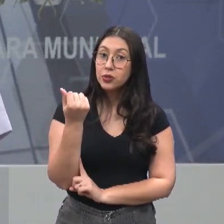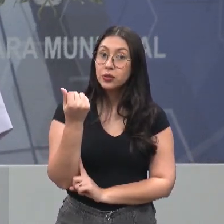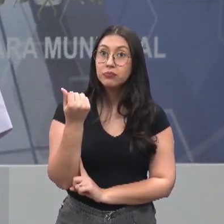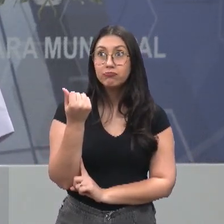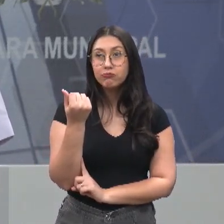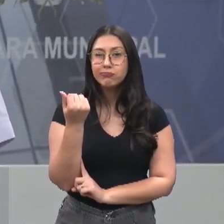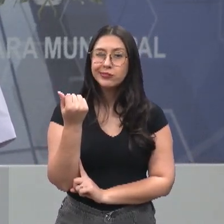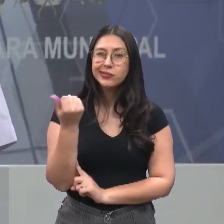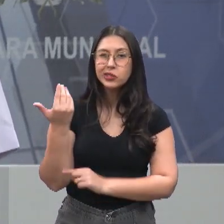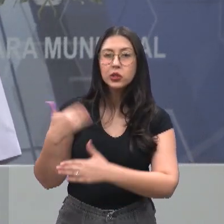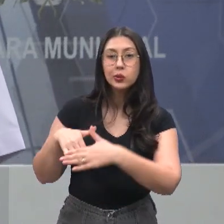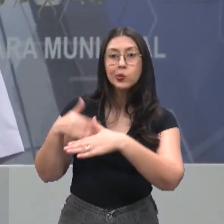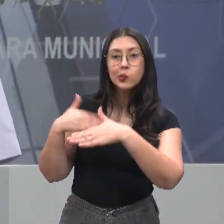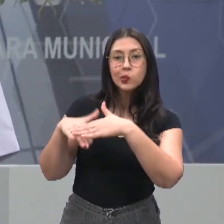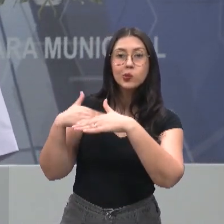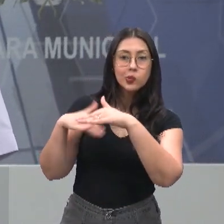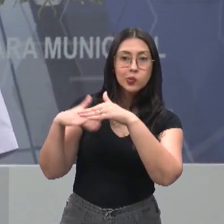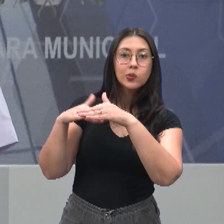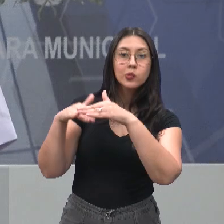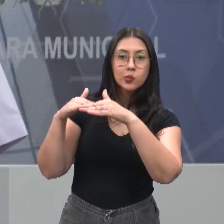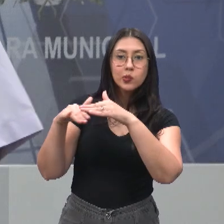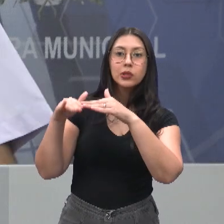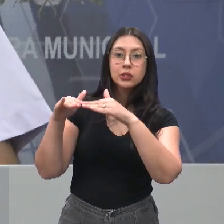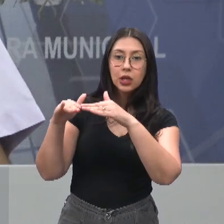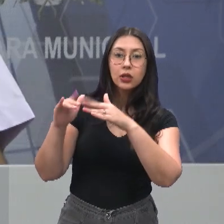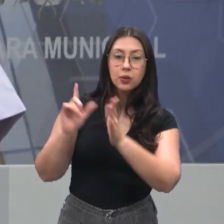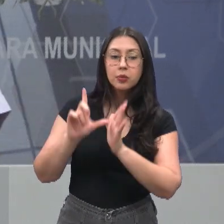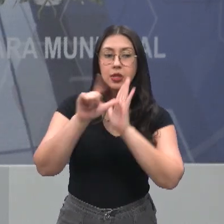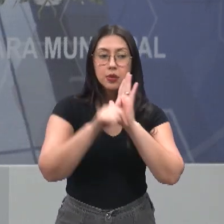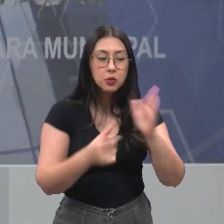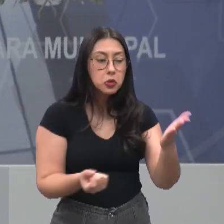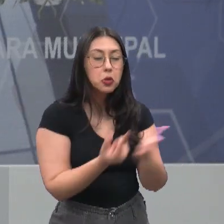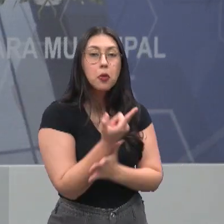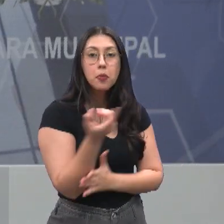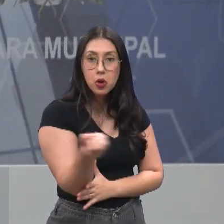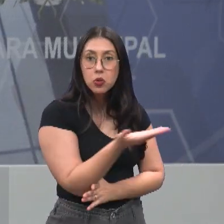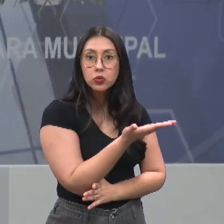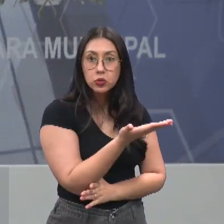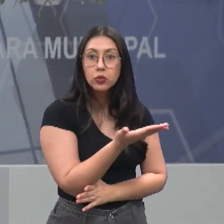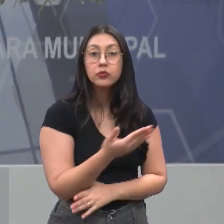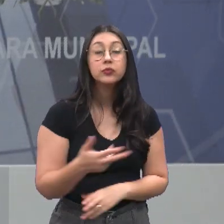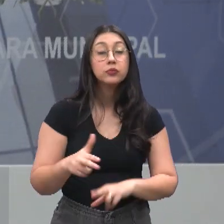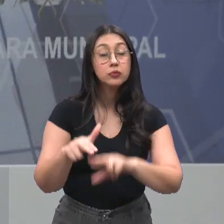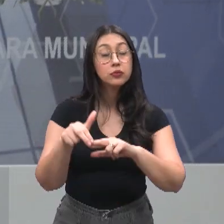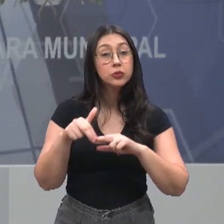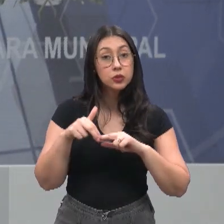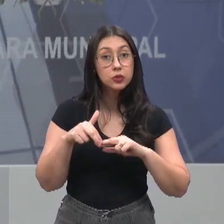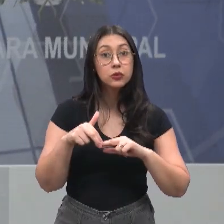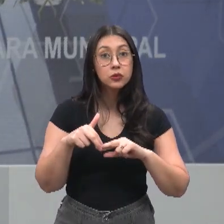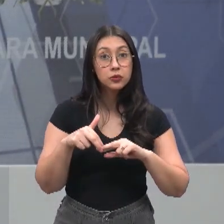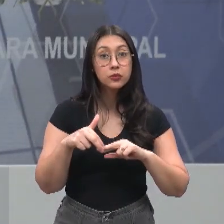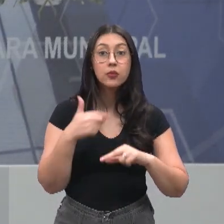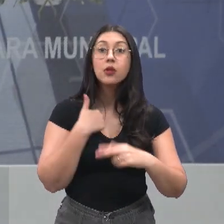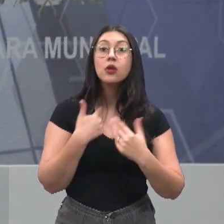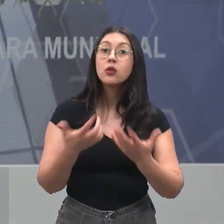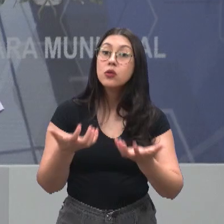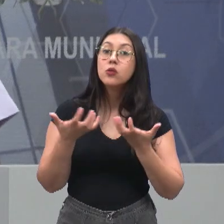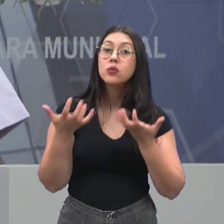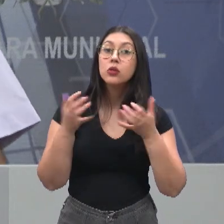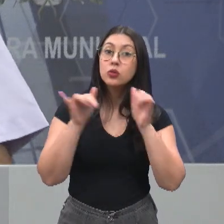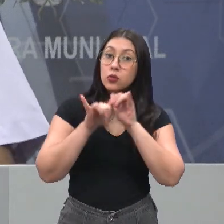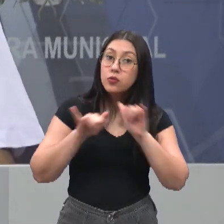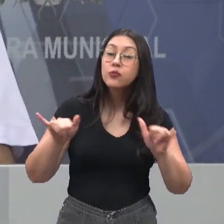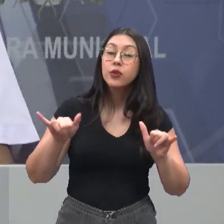uma poupança para fazer essa troca desse veículo. Portanto, quero aqui dizer